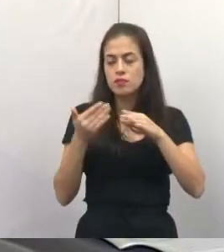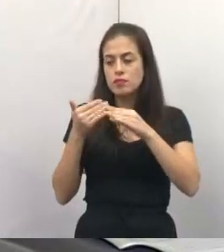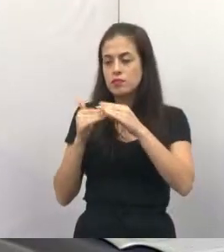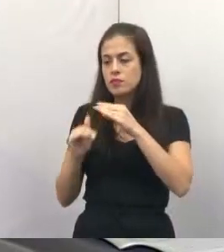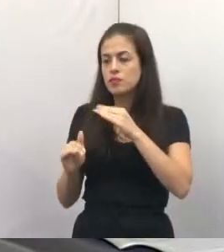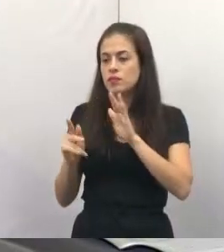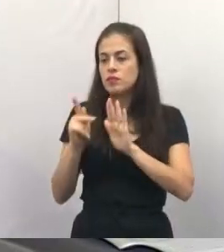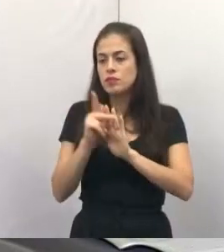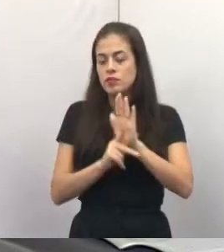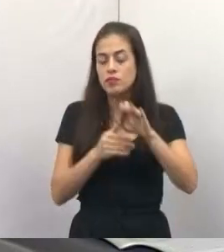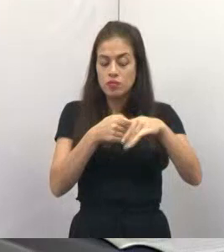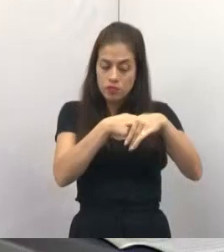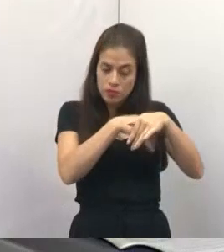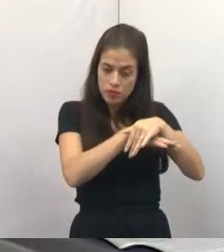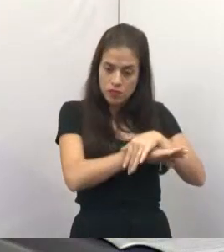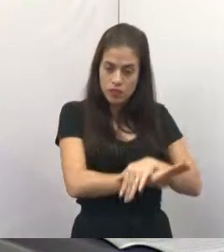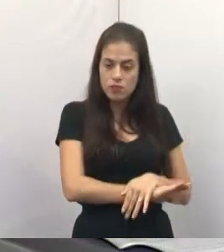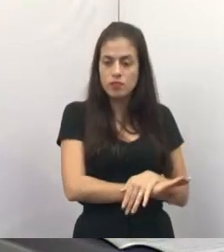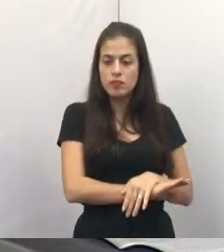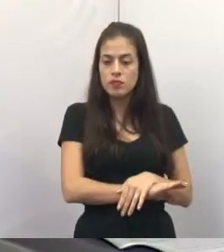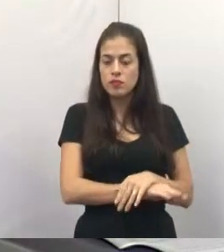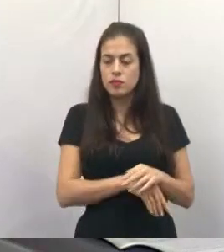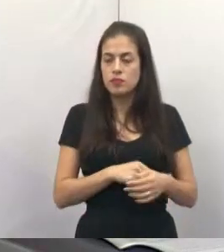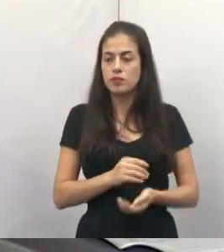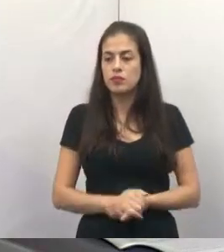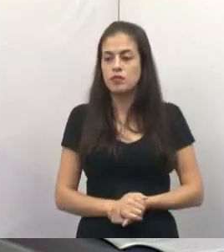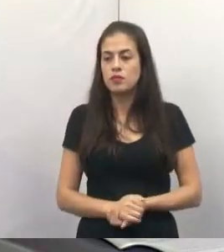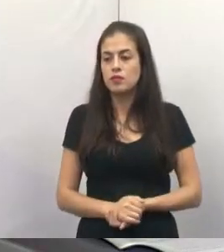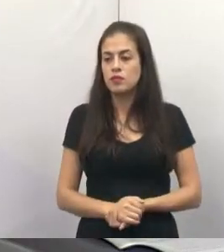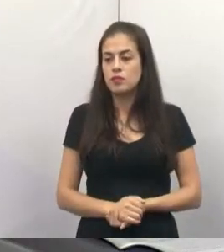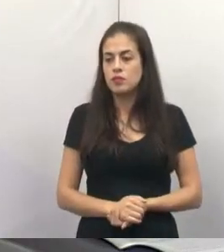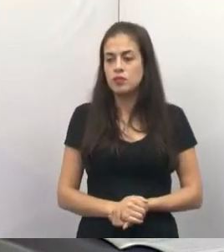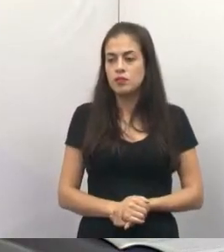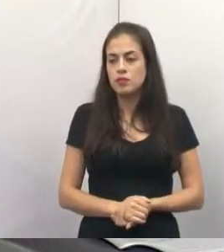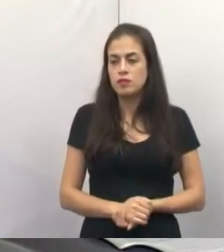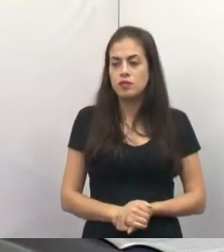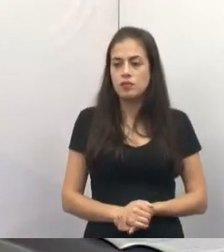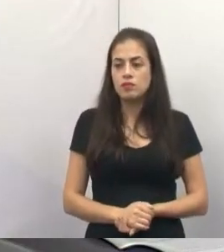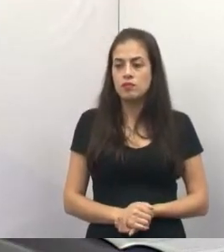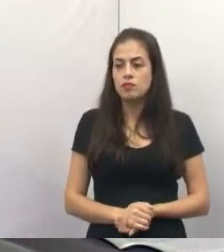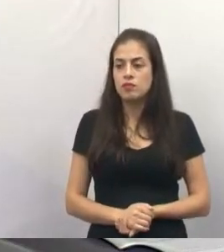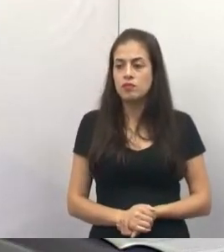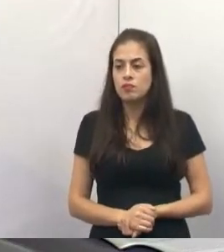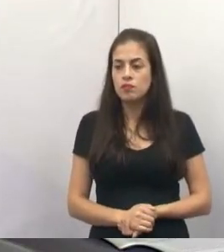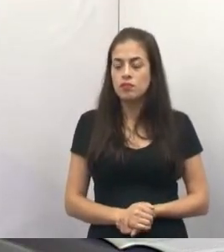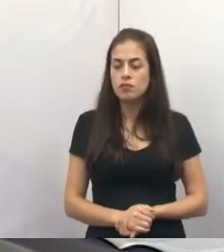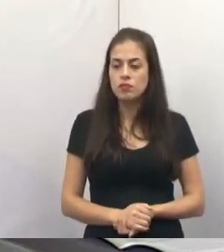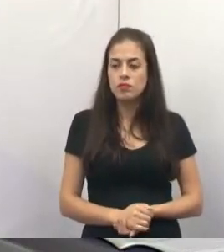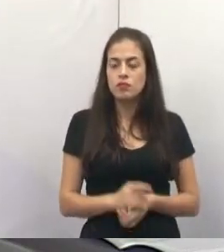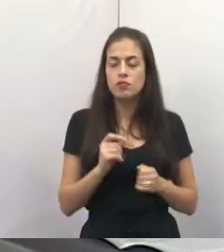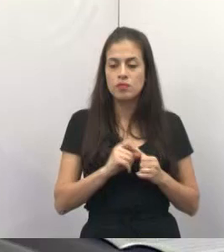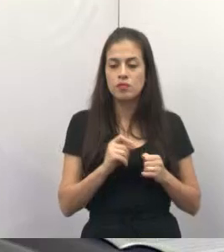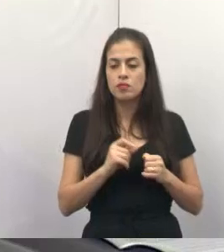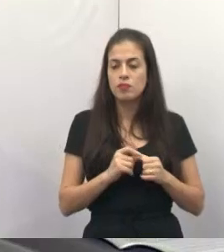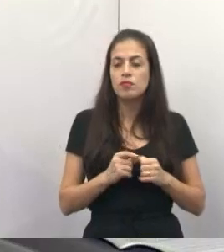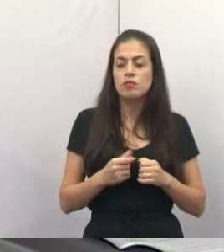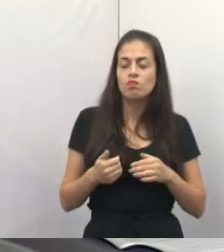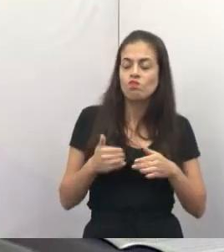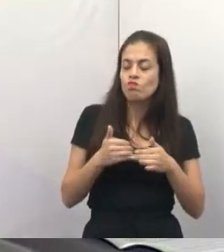o projeto foi arquivado. Eu não corri para desarquivar o projeto, porque entendi que naquela